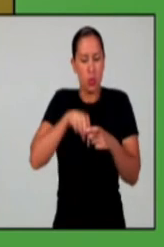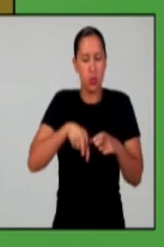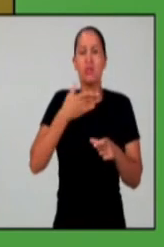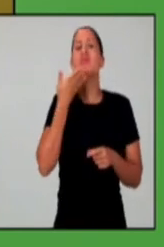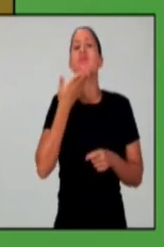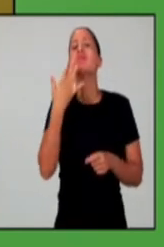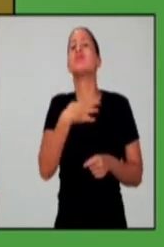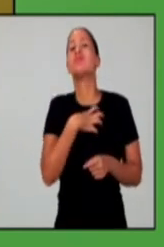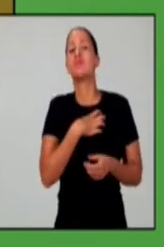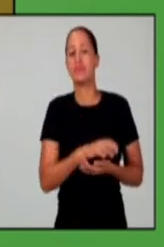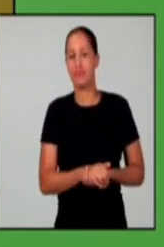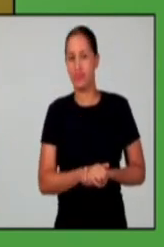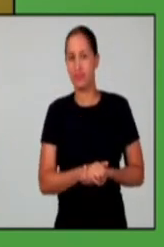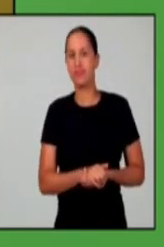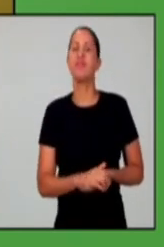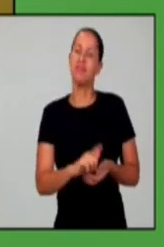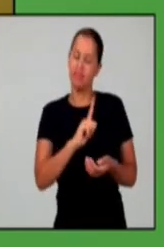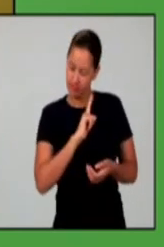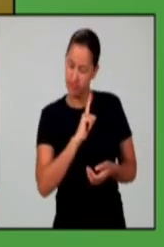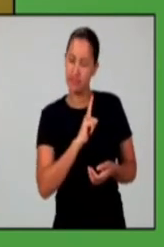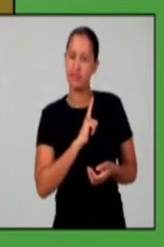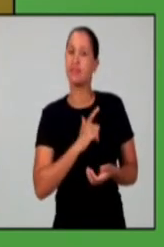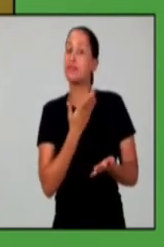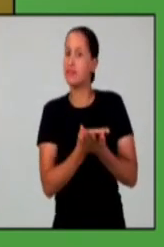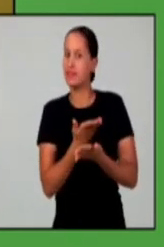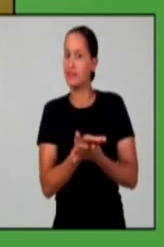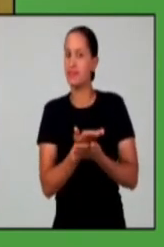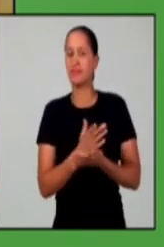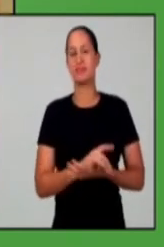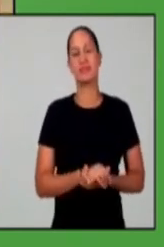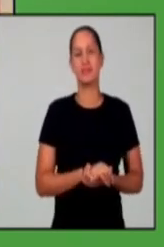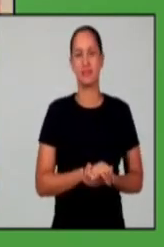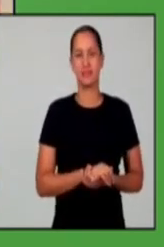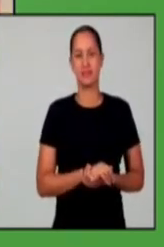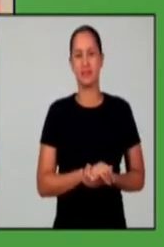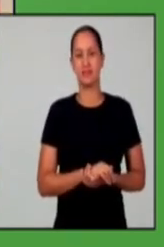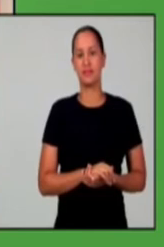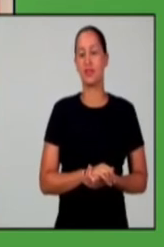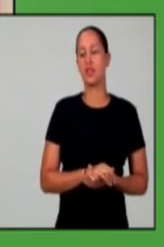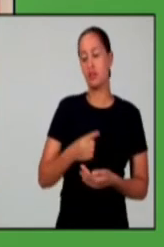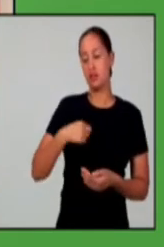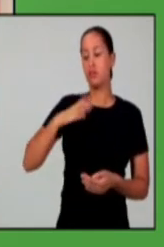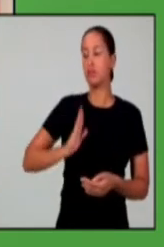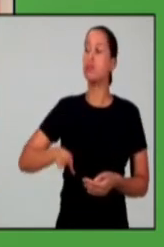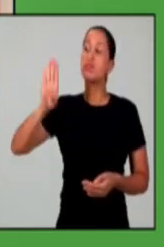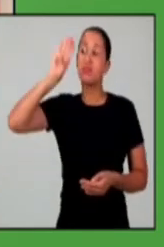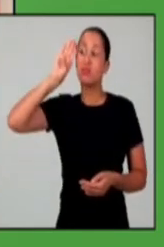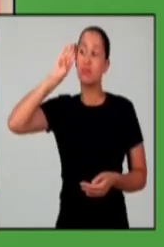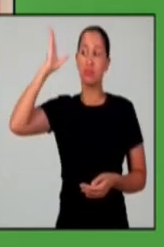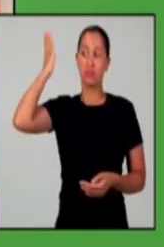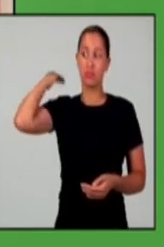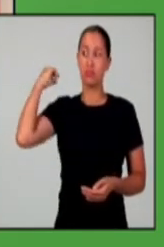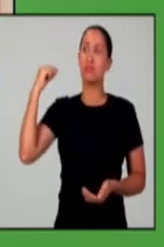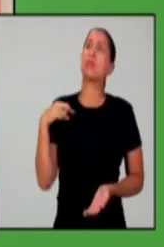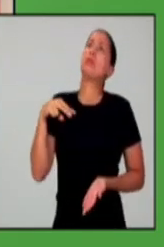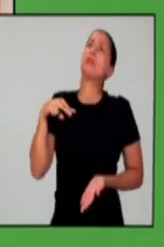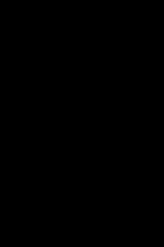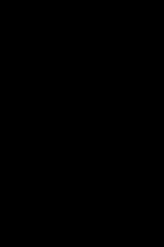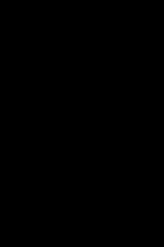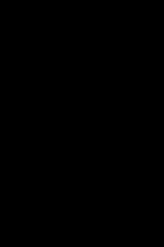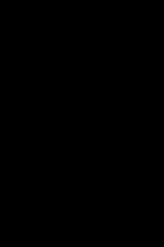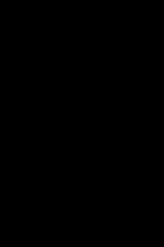veias? A resposta é, existem sim. Vamos ver alguns. Quando eu servi o exército, eu tinha que ficar em pé durante